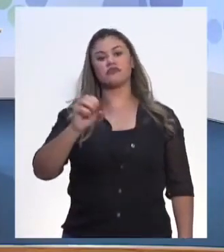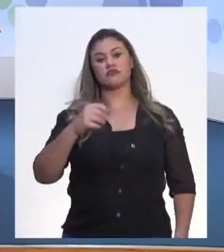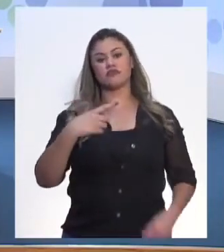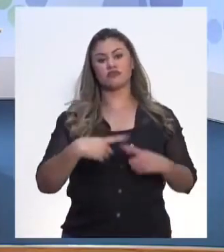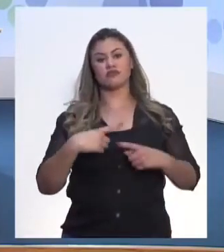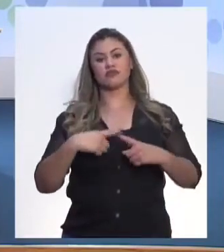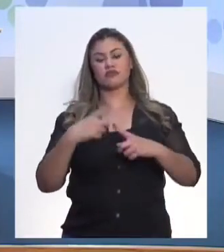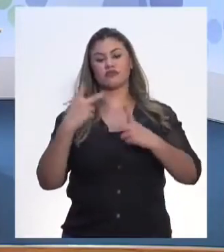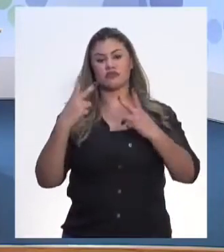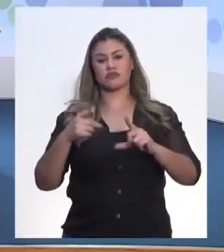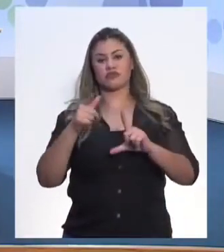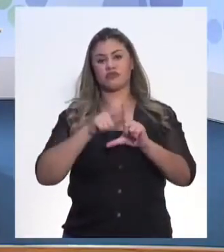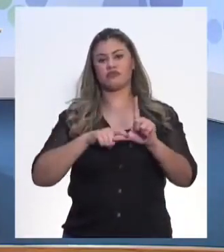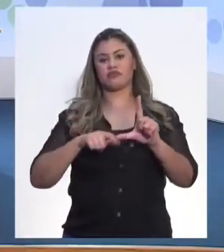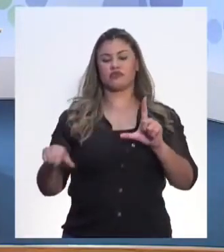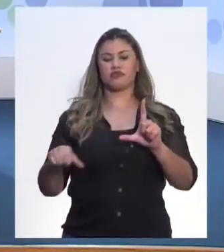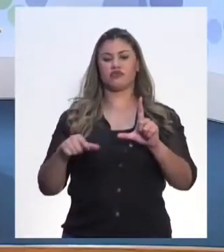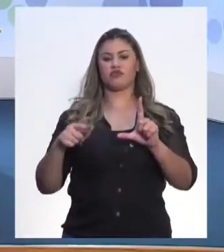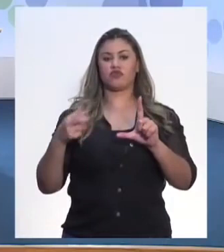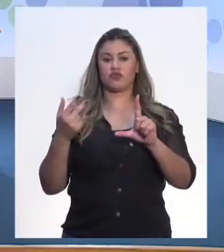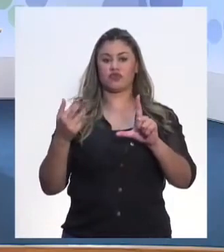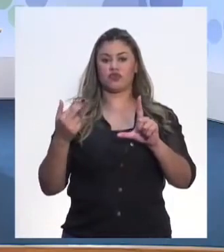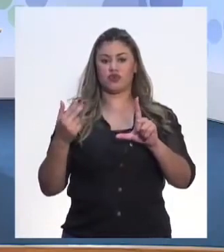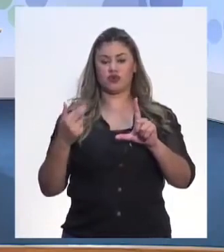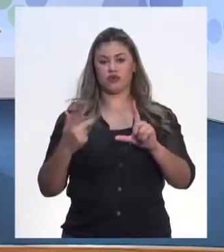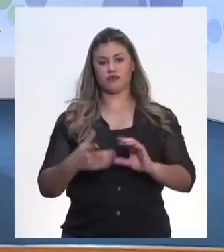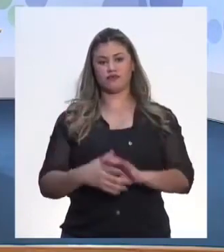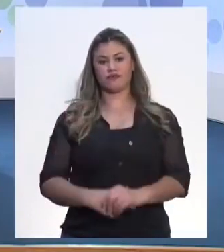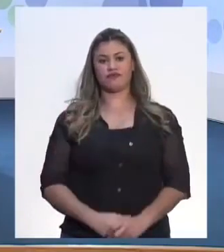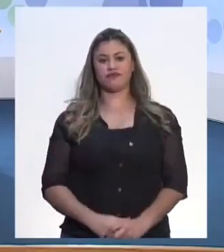um mesmo lado. Tá.